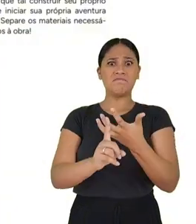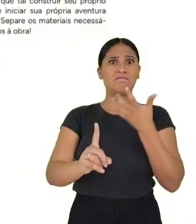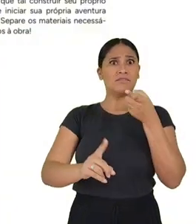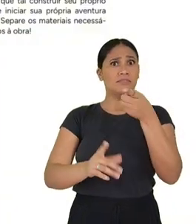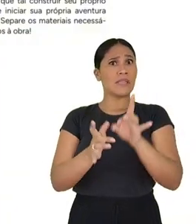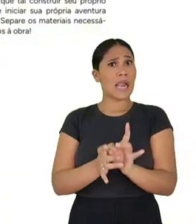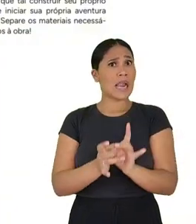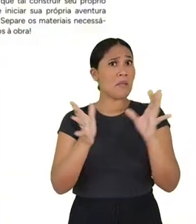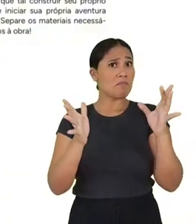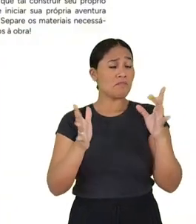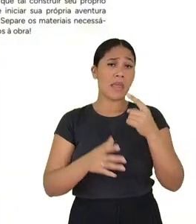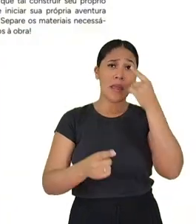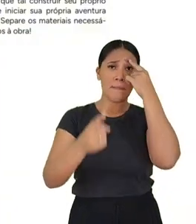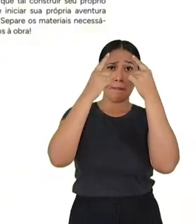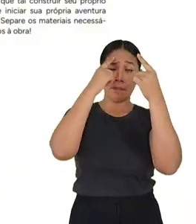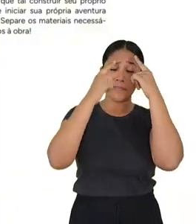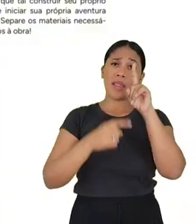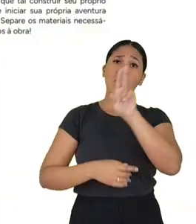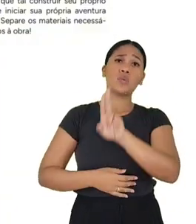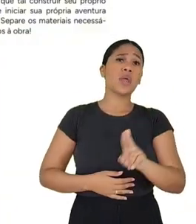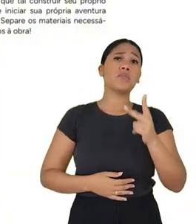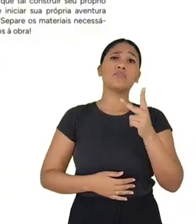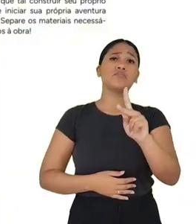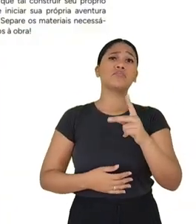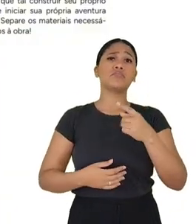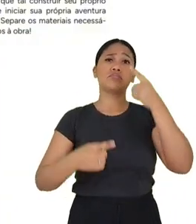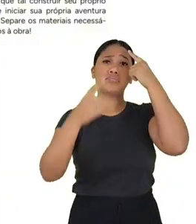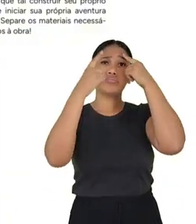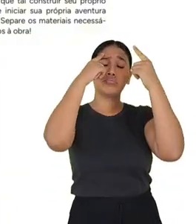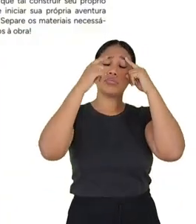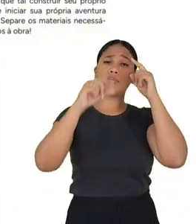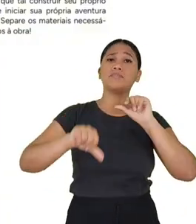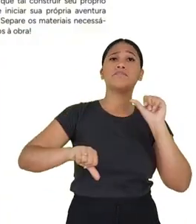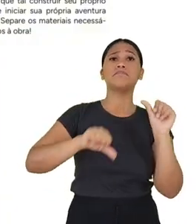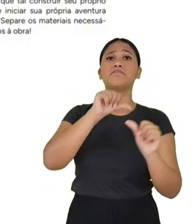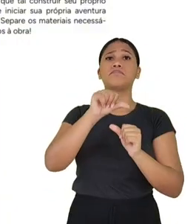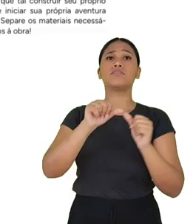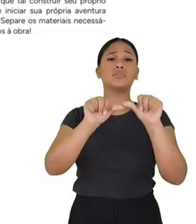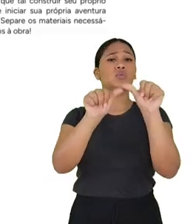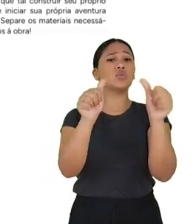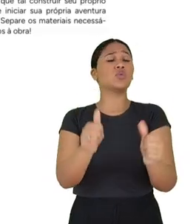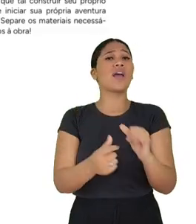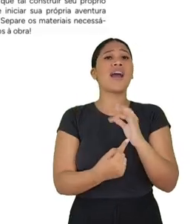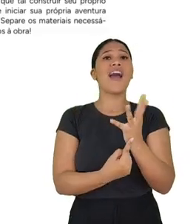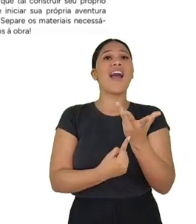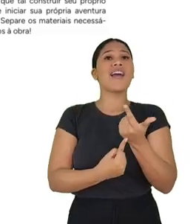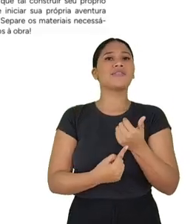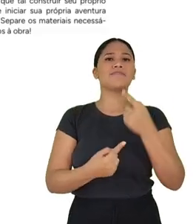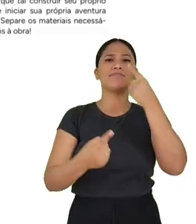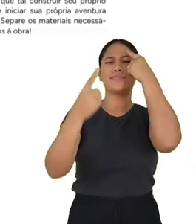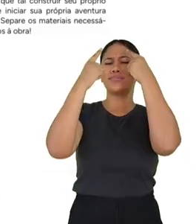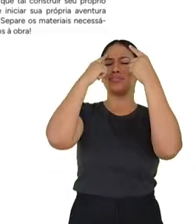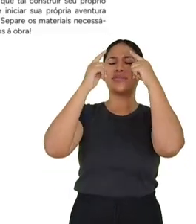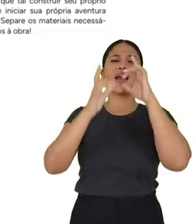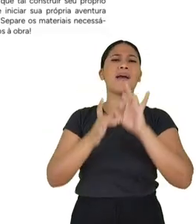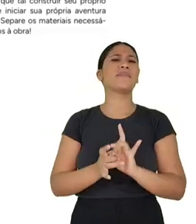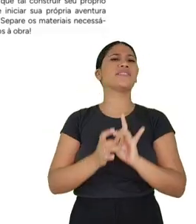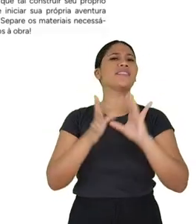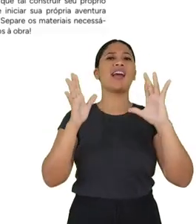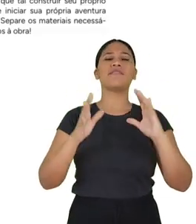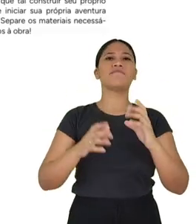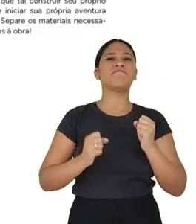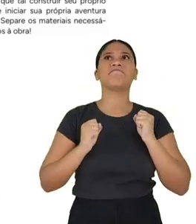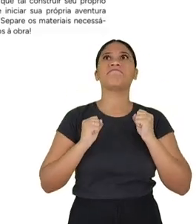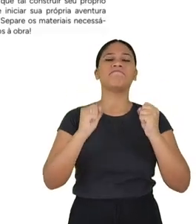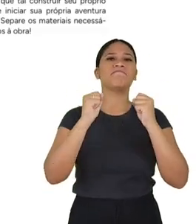material decorativo que você tiver à disposição. A ideia é usar sua criatividade para transformar sua escultura em uma obra de arte. Solte